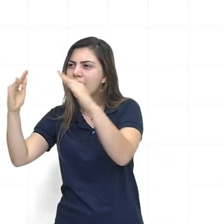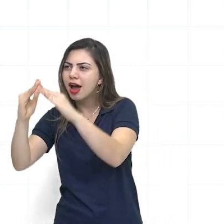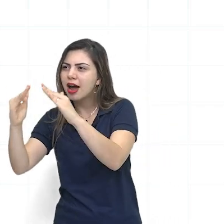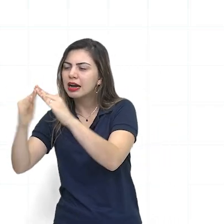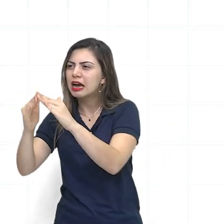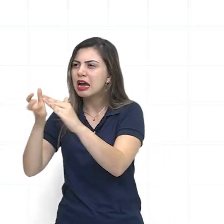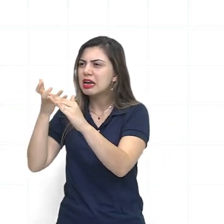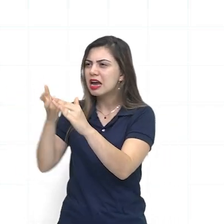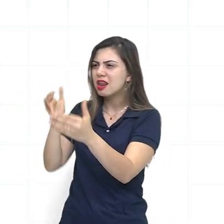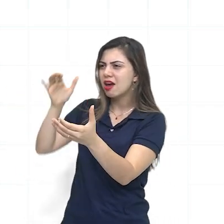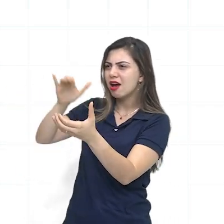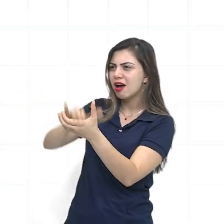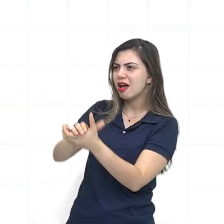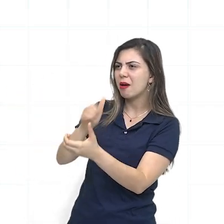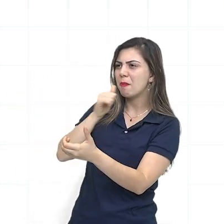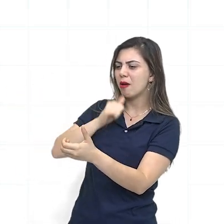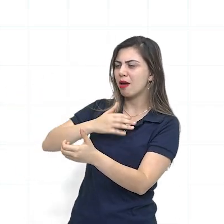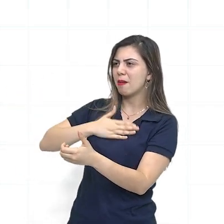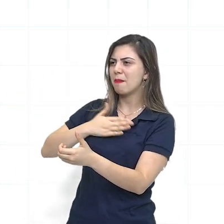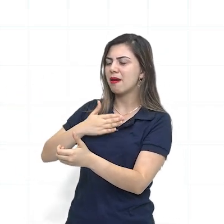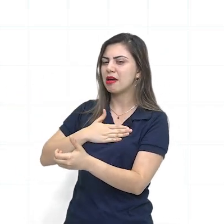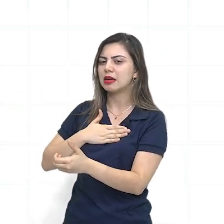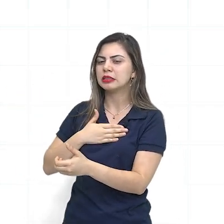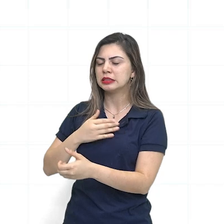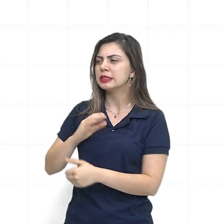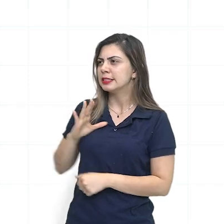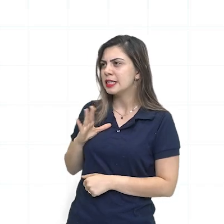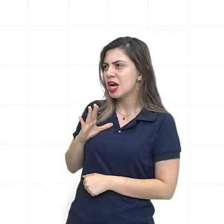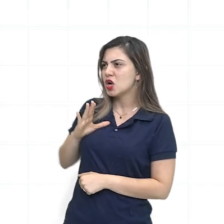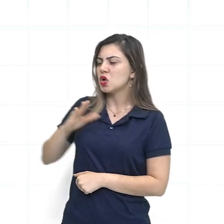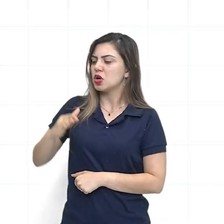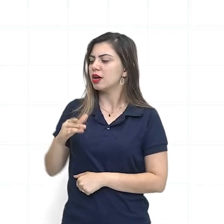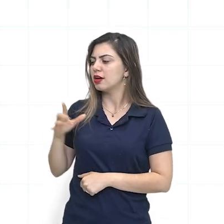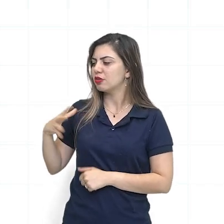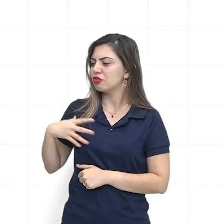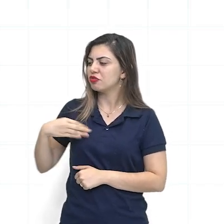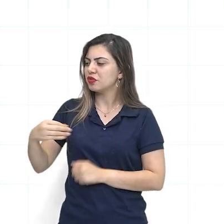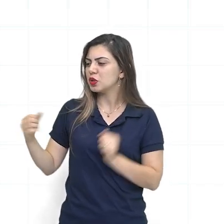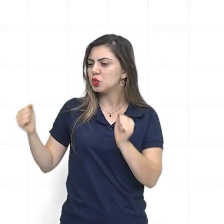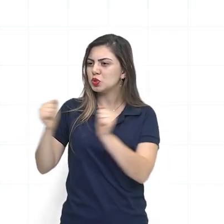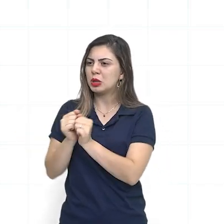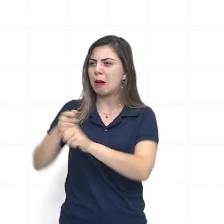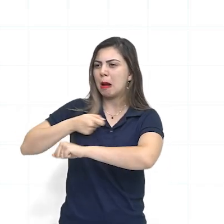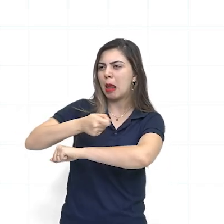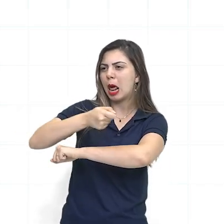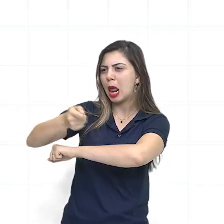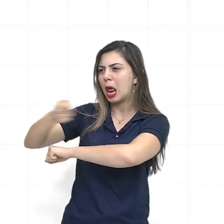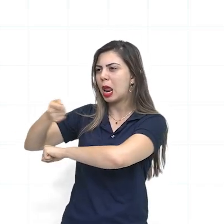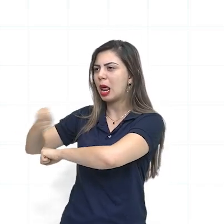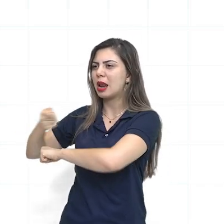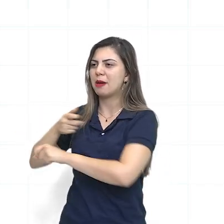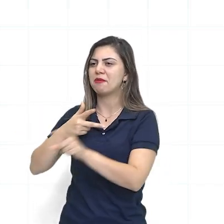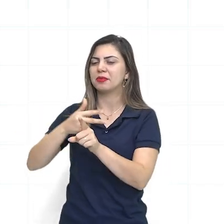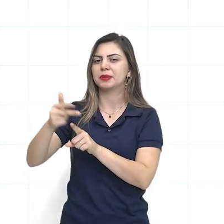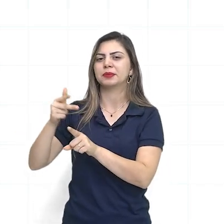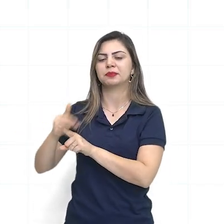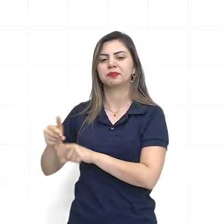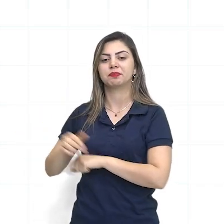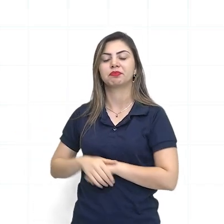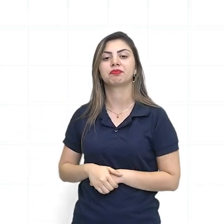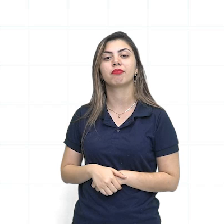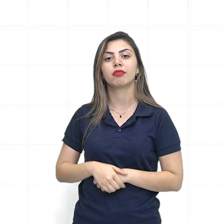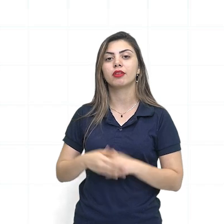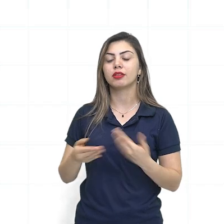que queriam casar com Penélope. Com astúcia e coragem, ele e seu filho Telêmaco derrotaram os intrusos.